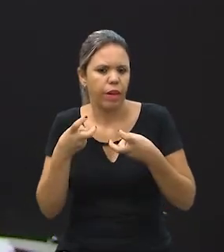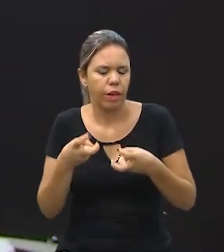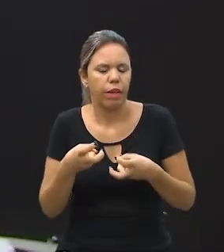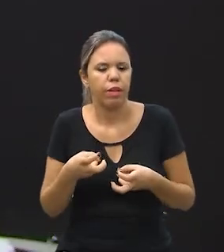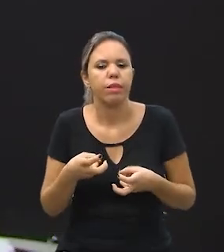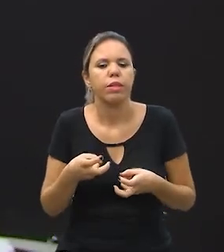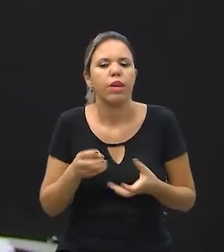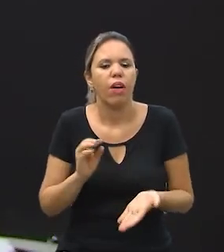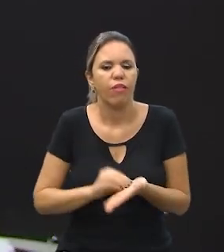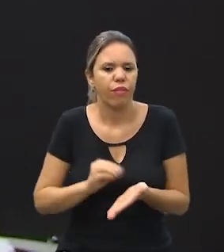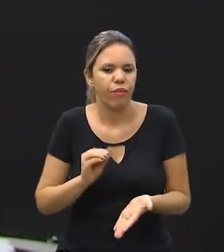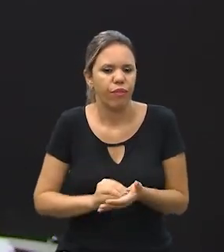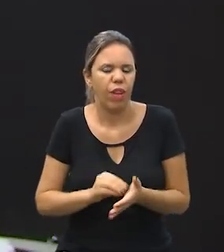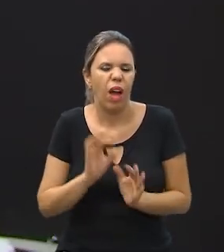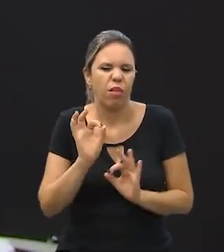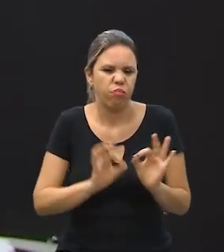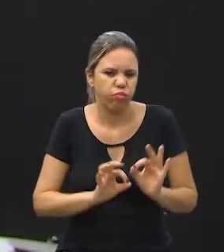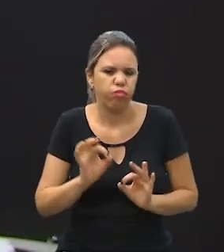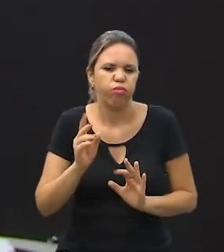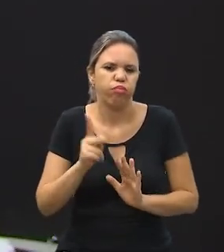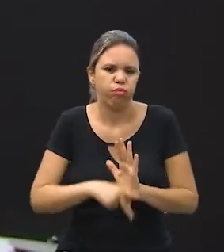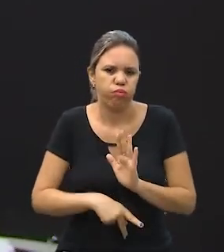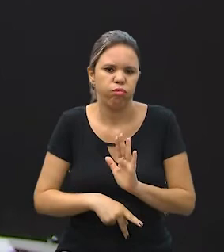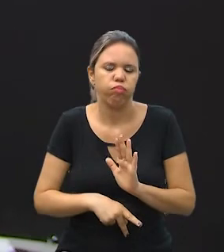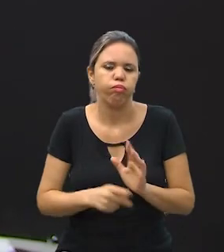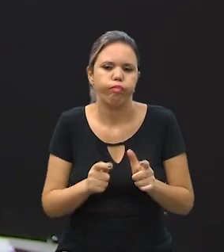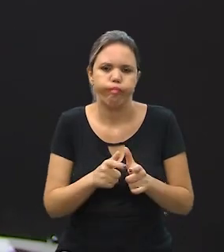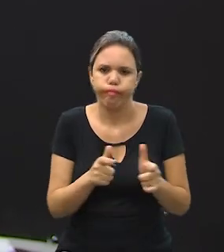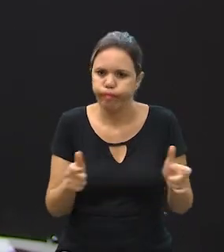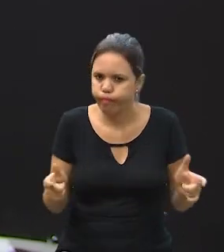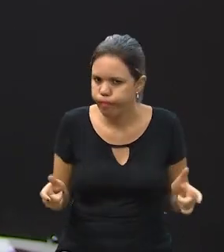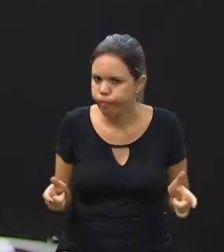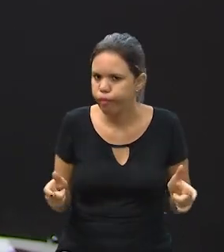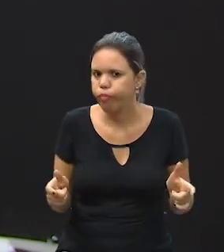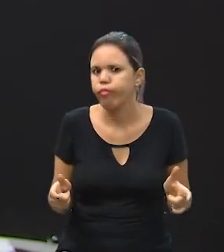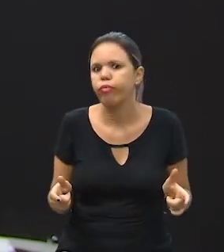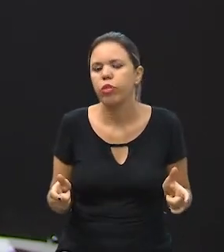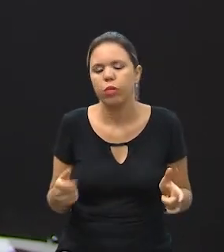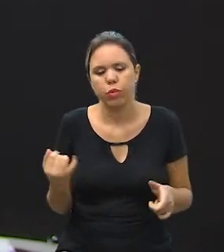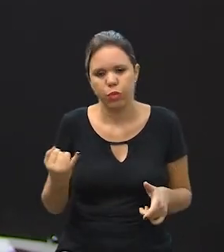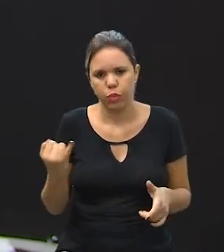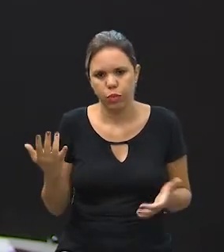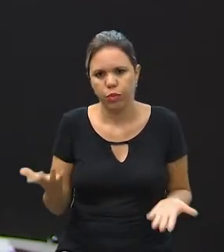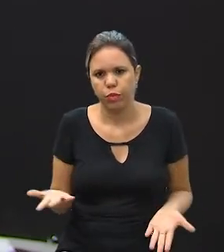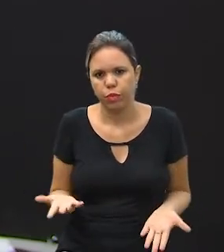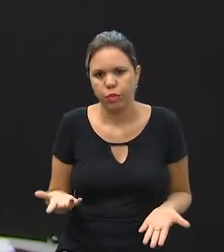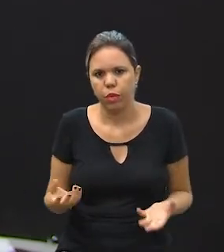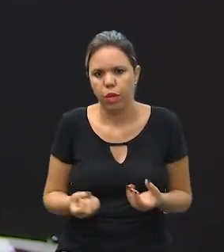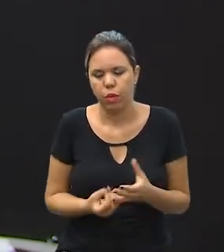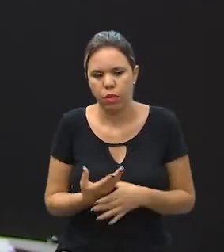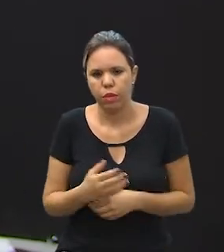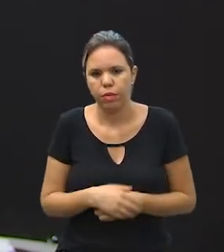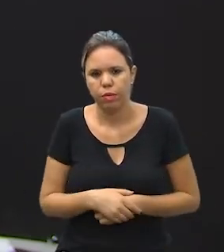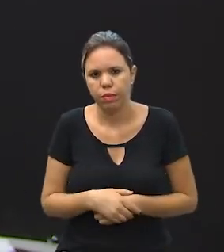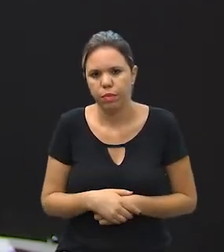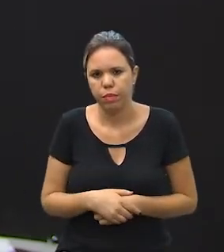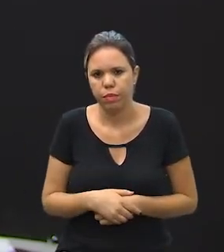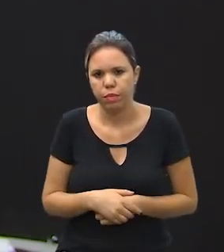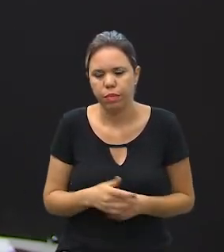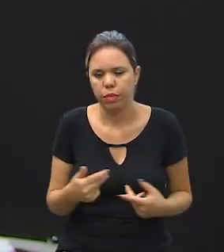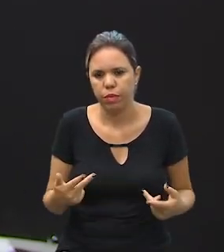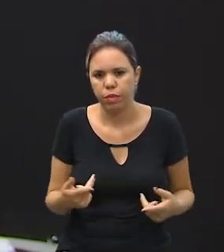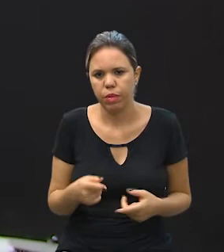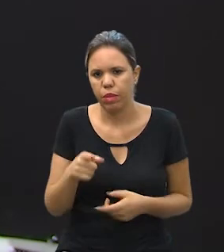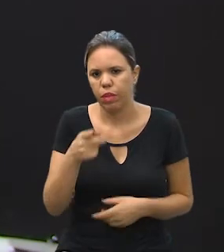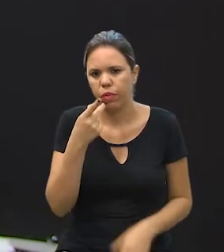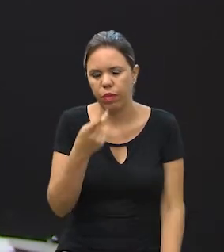assim, a falta de planejamento é um item recorrente. Então, Sim. aquela coisa que você